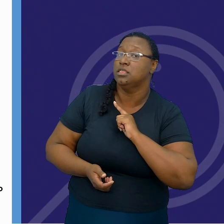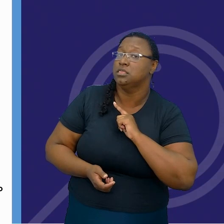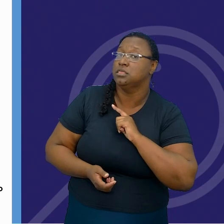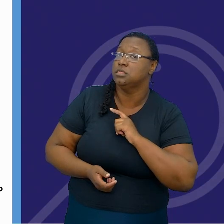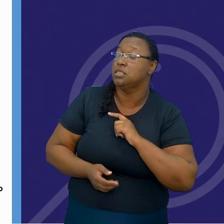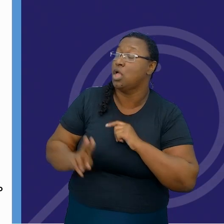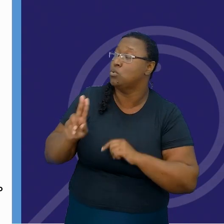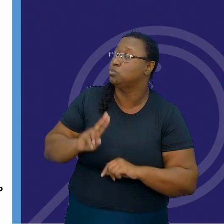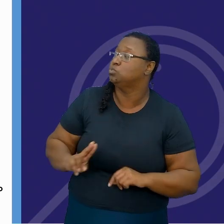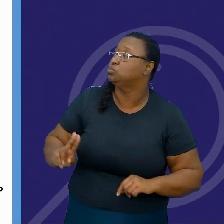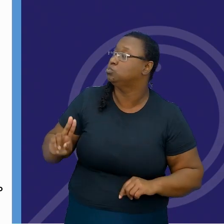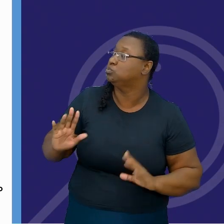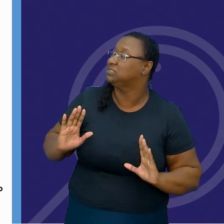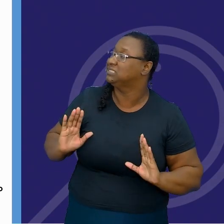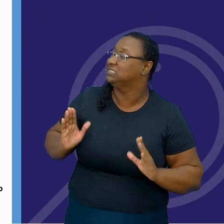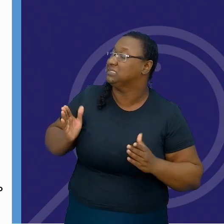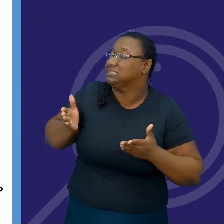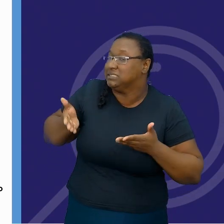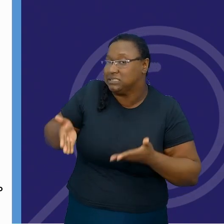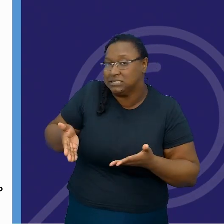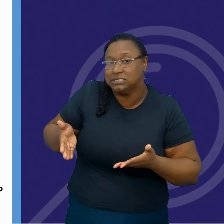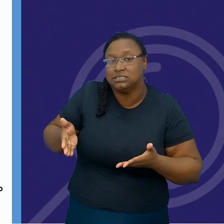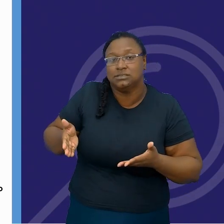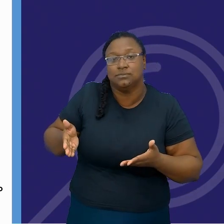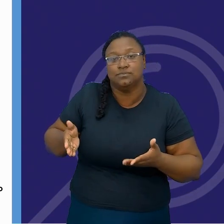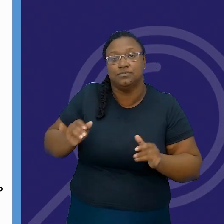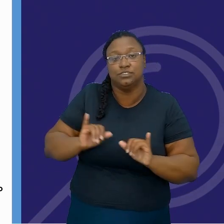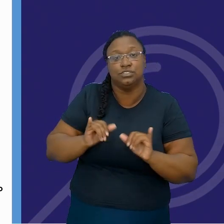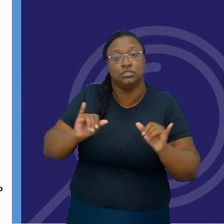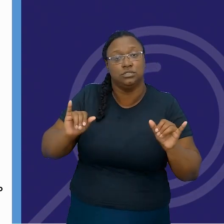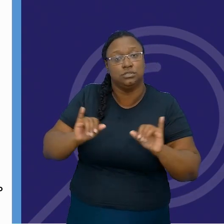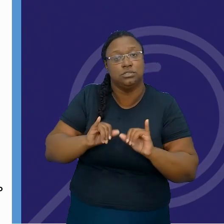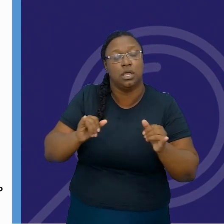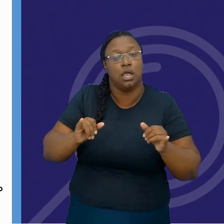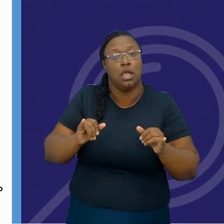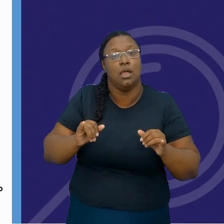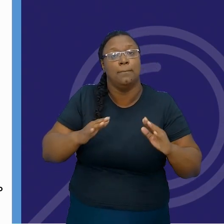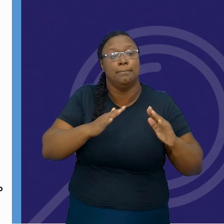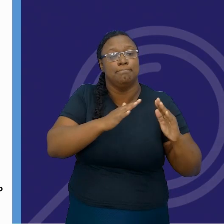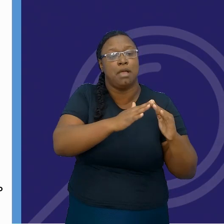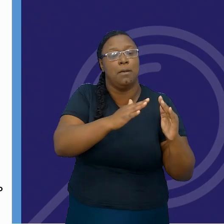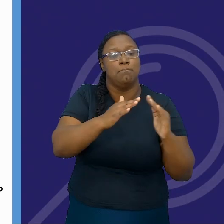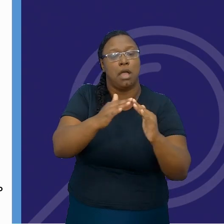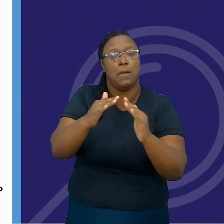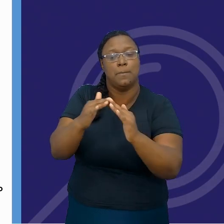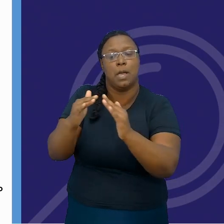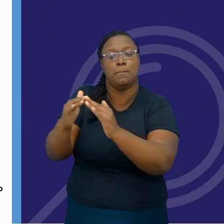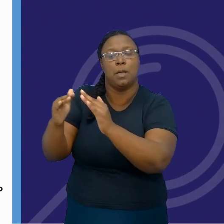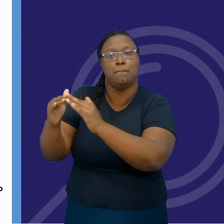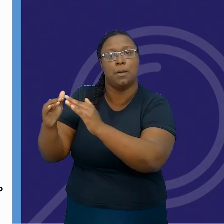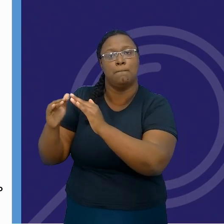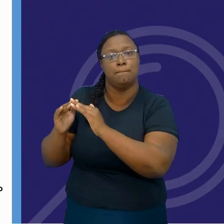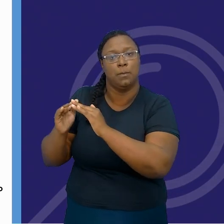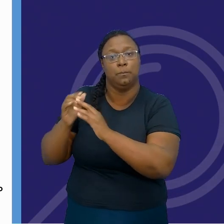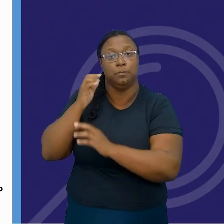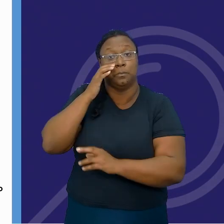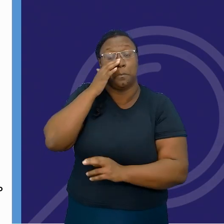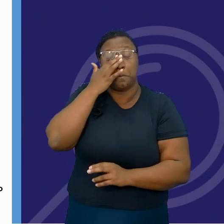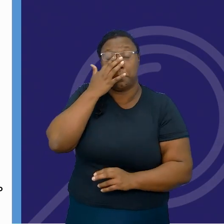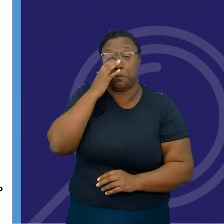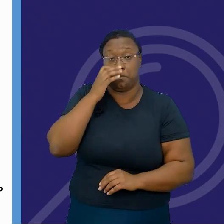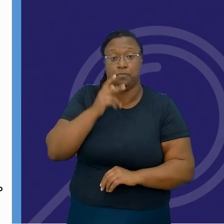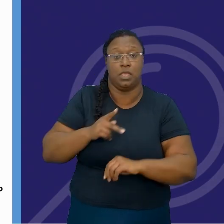mais acentuado de energia por habitante, né, por per capita, que os países da